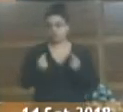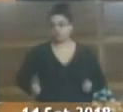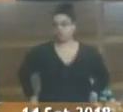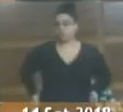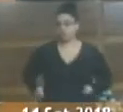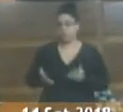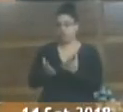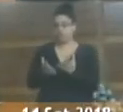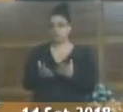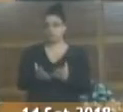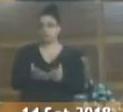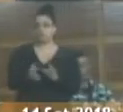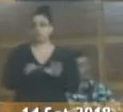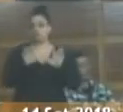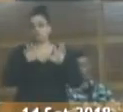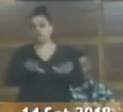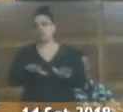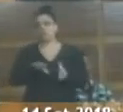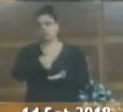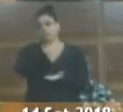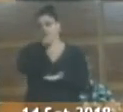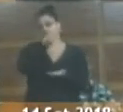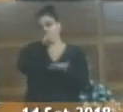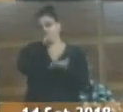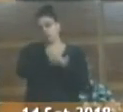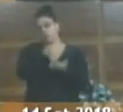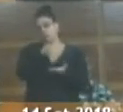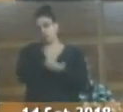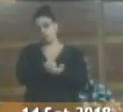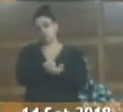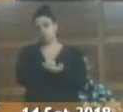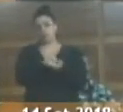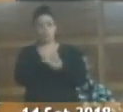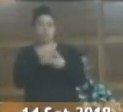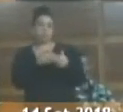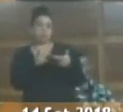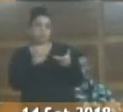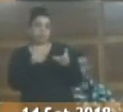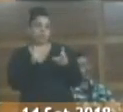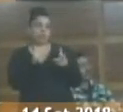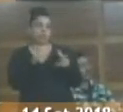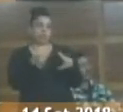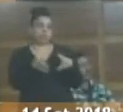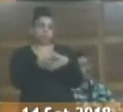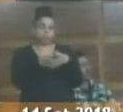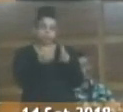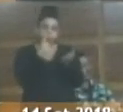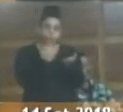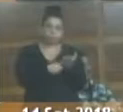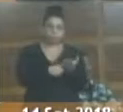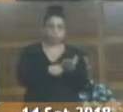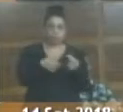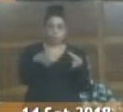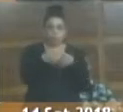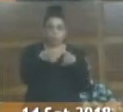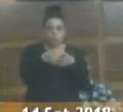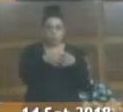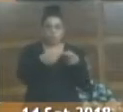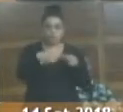público, mas faltou ali uma coisa essencial, que foi uma construção coletiva de um projeto, né? Que, no caso,